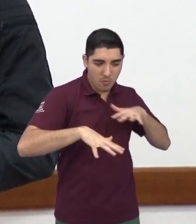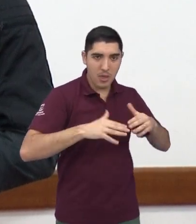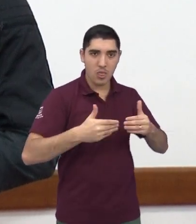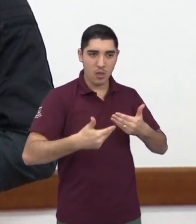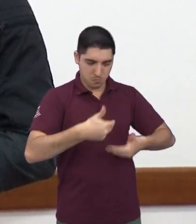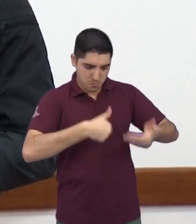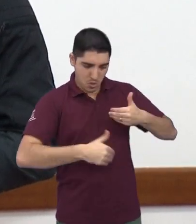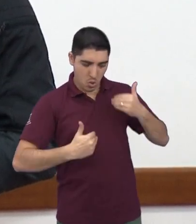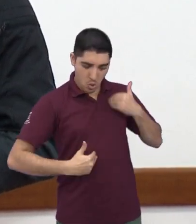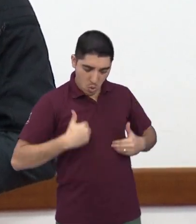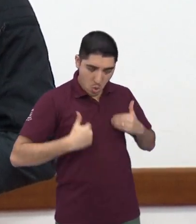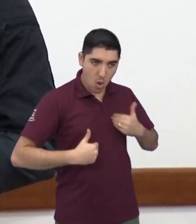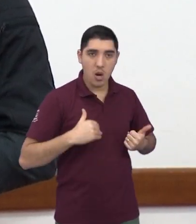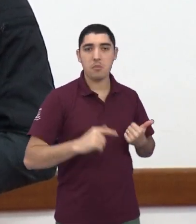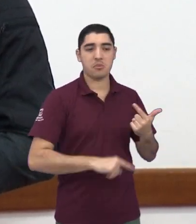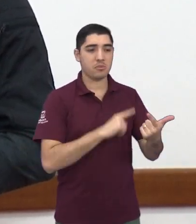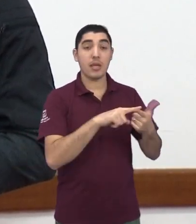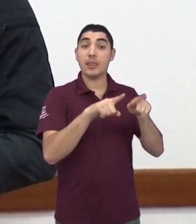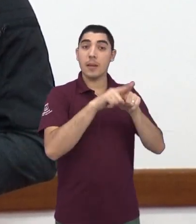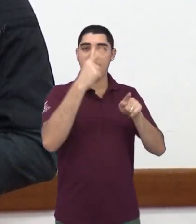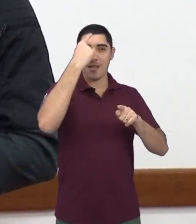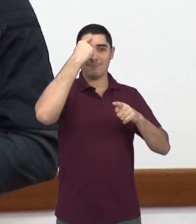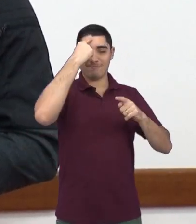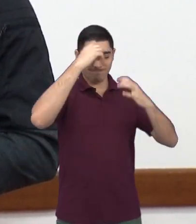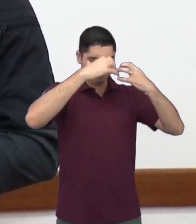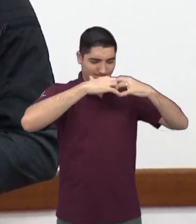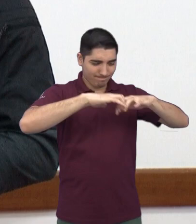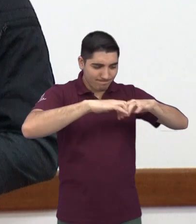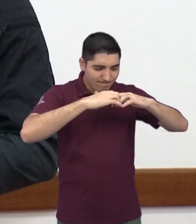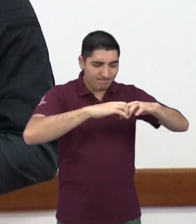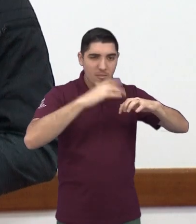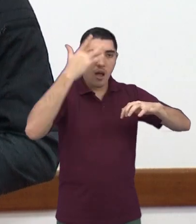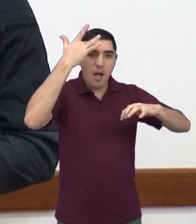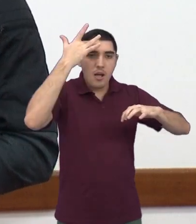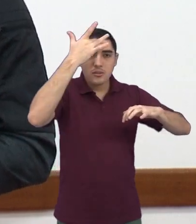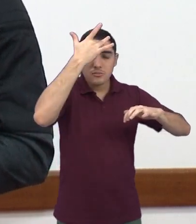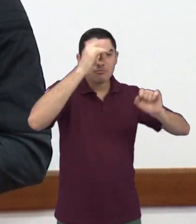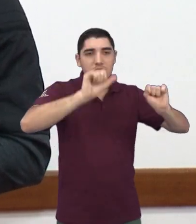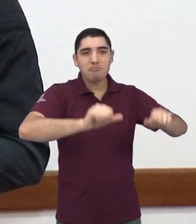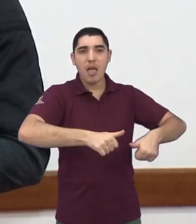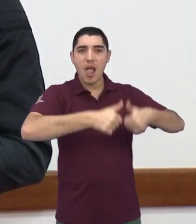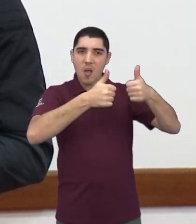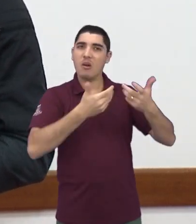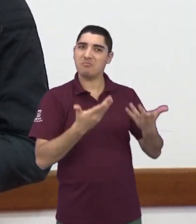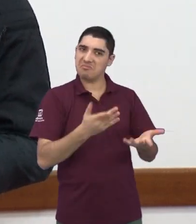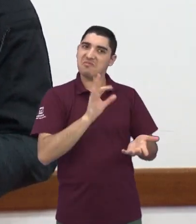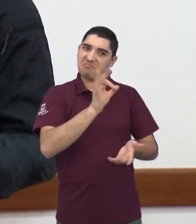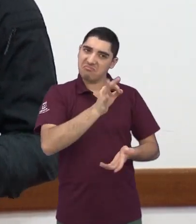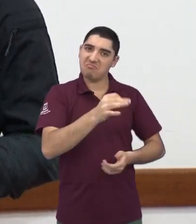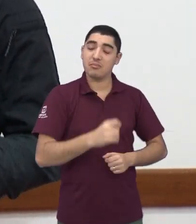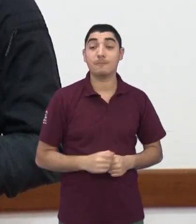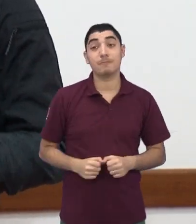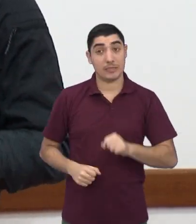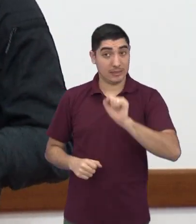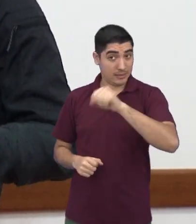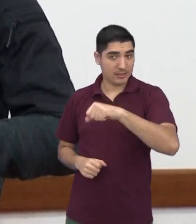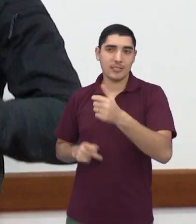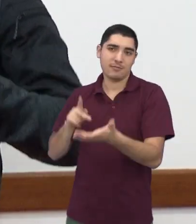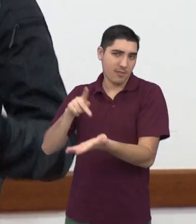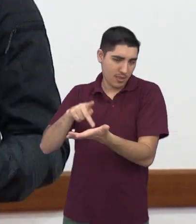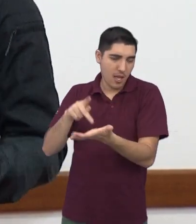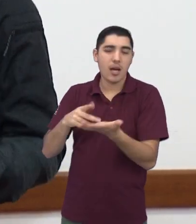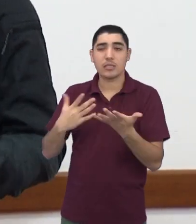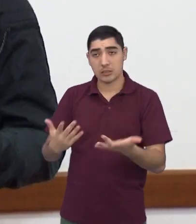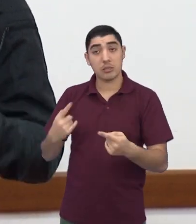do corpo, mas também ajuda muito para a mente da pessoa, né, e essa questão social, como você colocou. Sim, tanto a